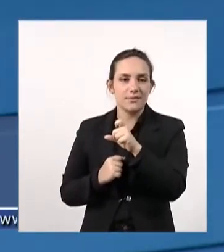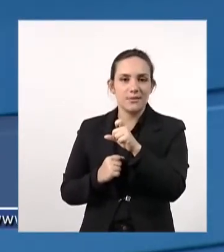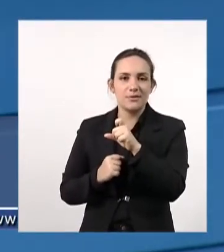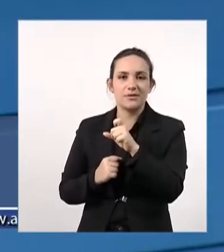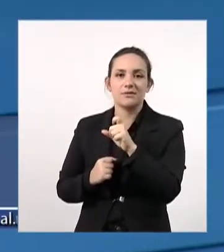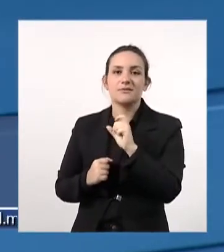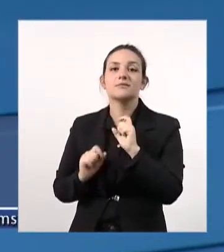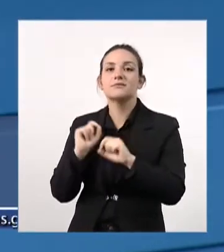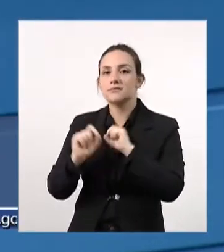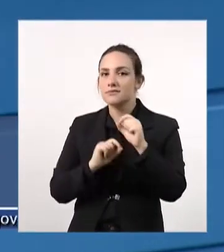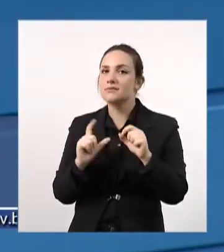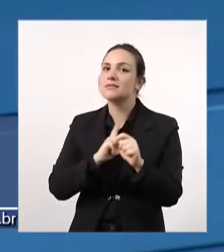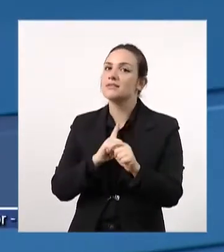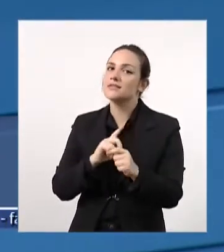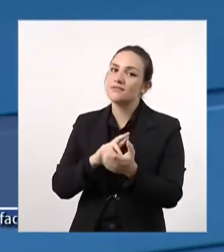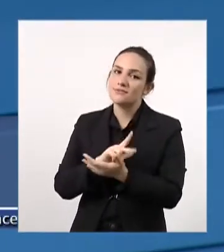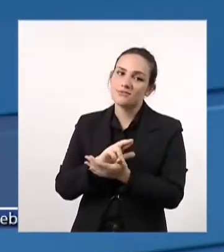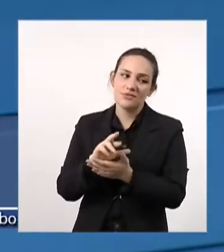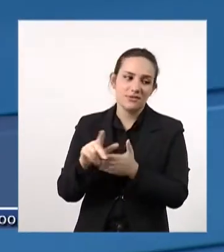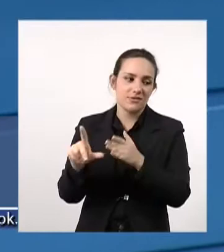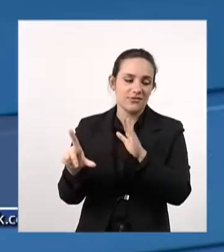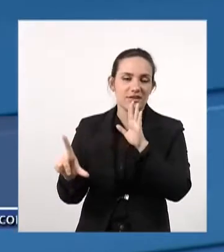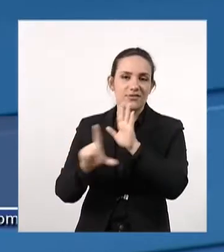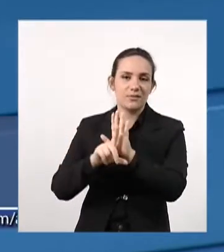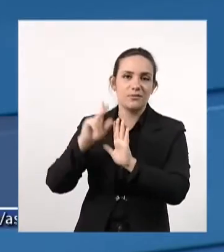do Executivo espinhosas,